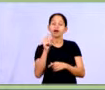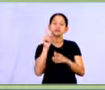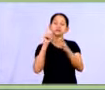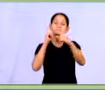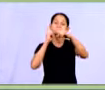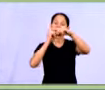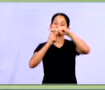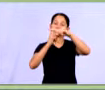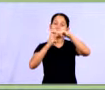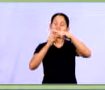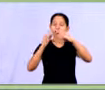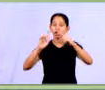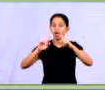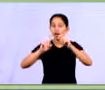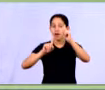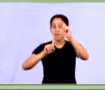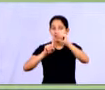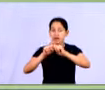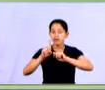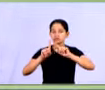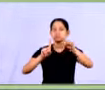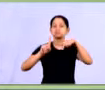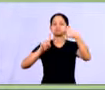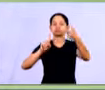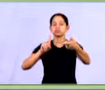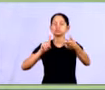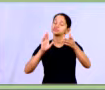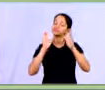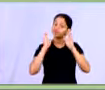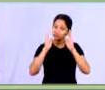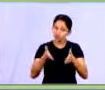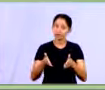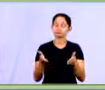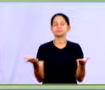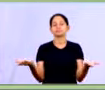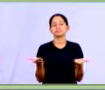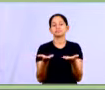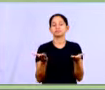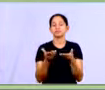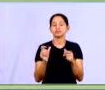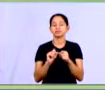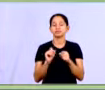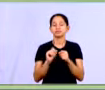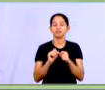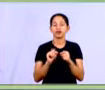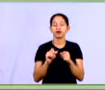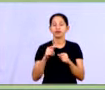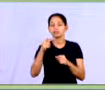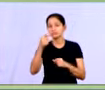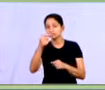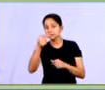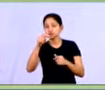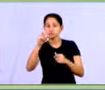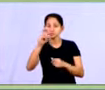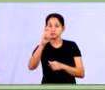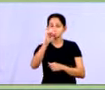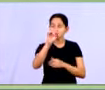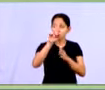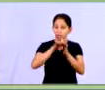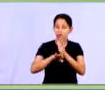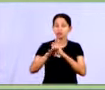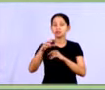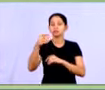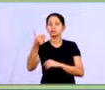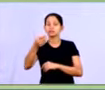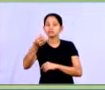positivo. Que é o momento seguinte, já vai dar 16.500. Ou seja, 7.500 é o saldo devedor, 16.500 é o